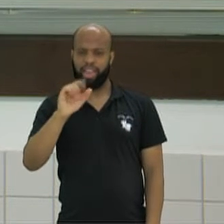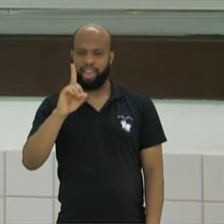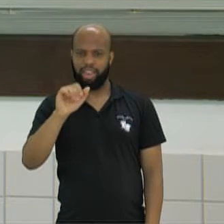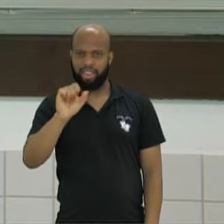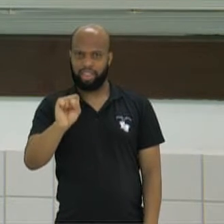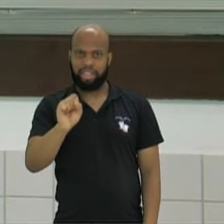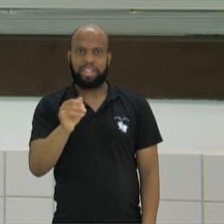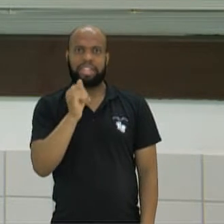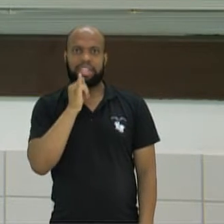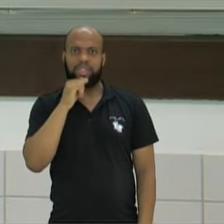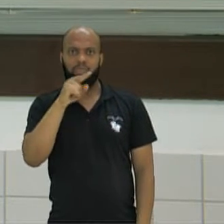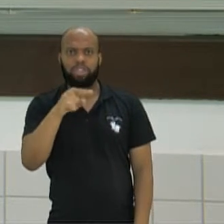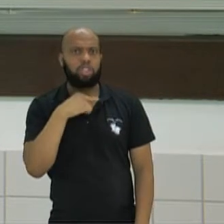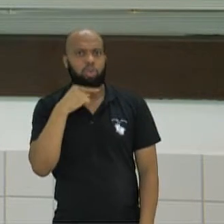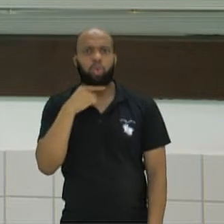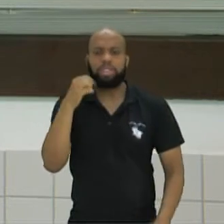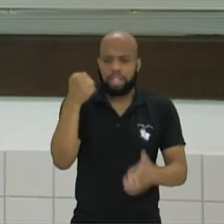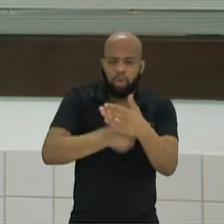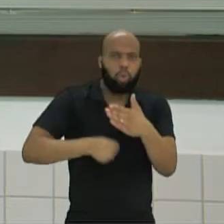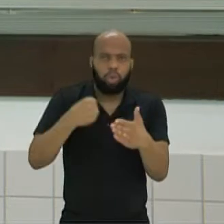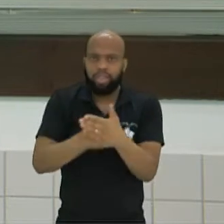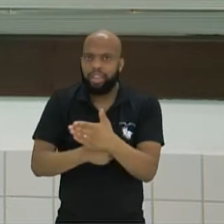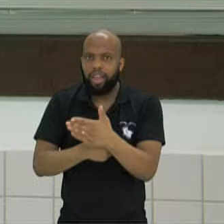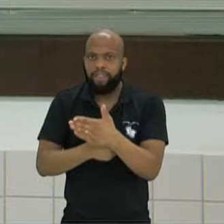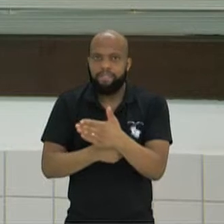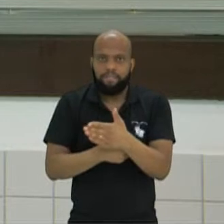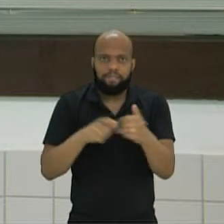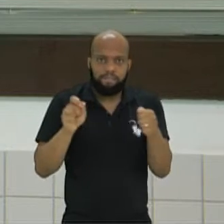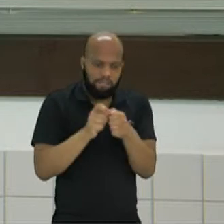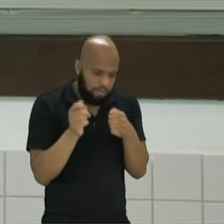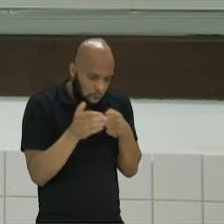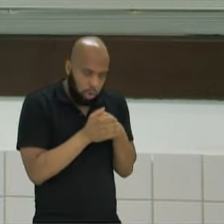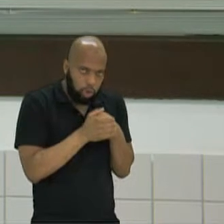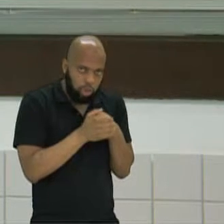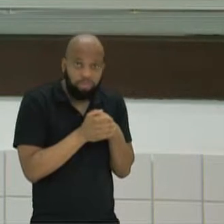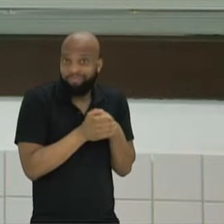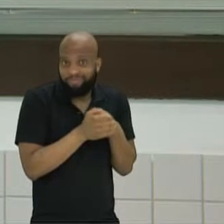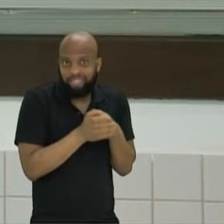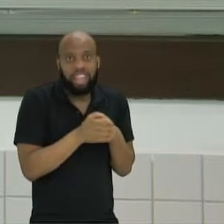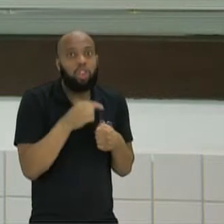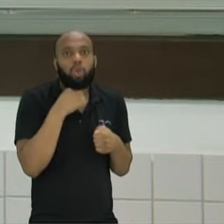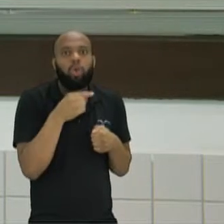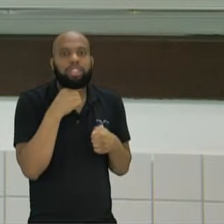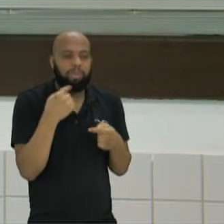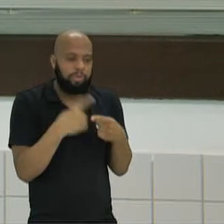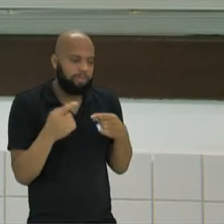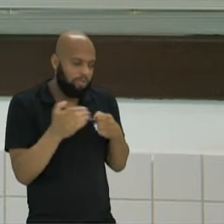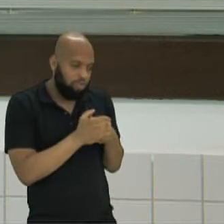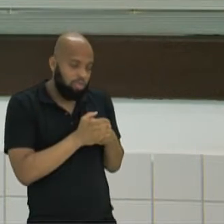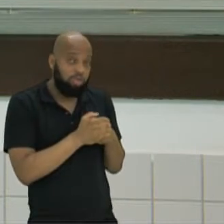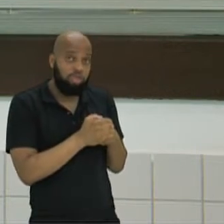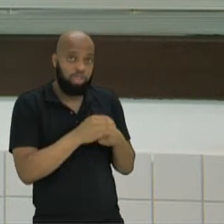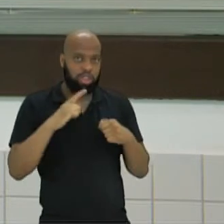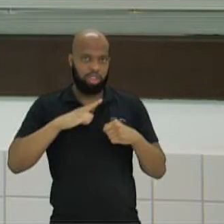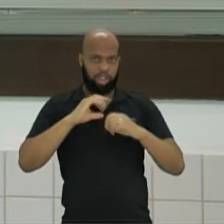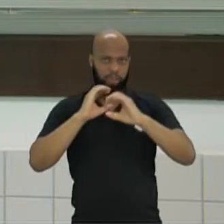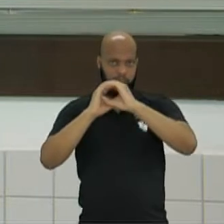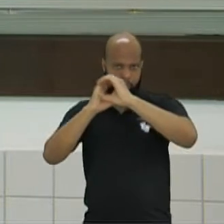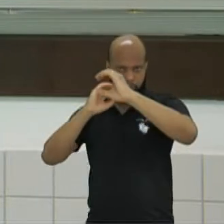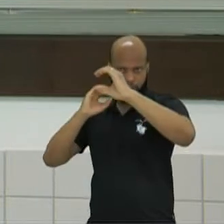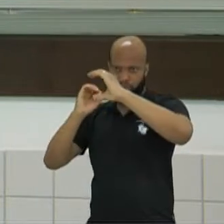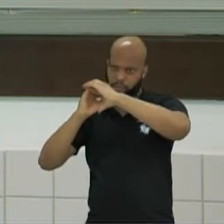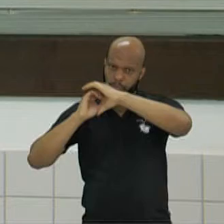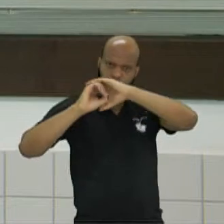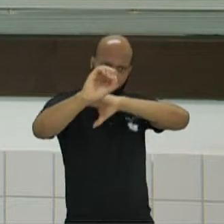você confrontar, você não tem efetivo uma força militar para enfrentar 3.300 homens, 450 canhões, 23